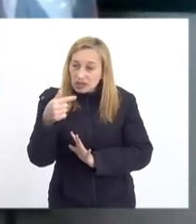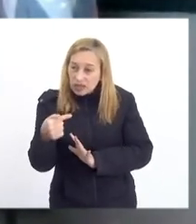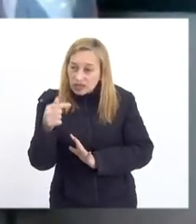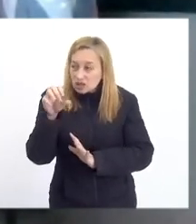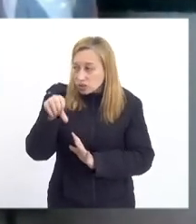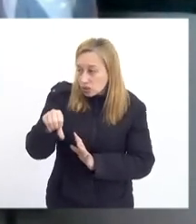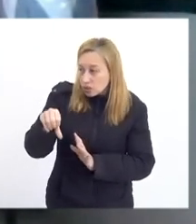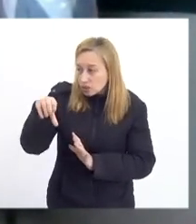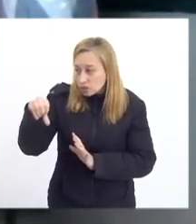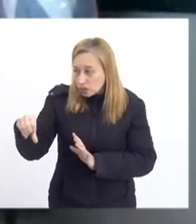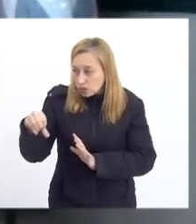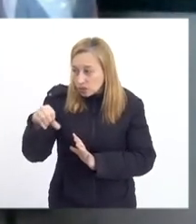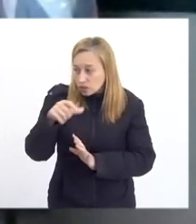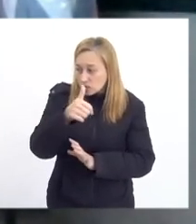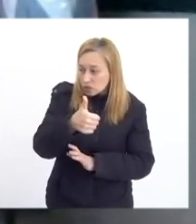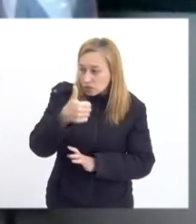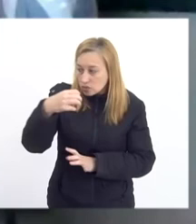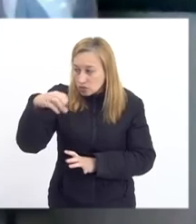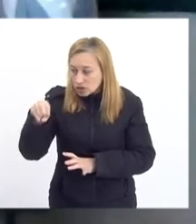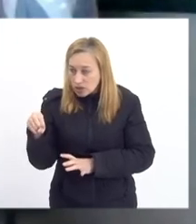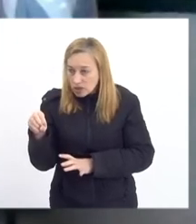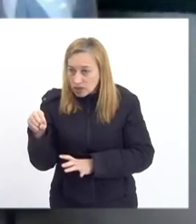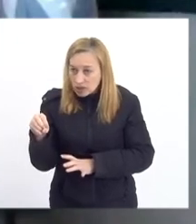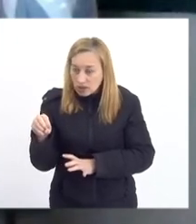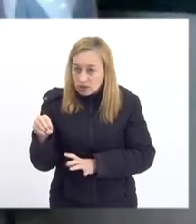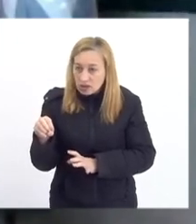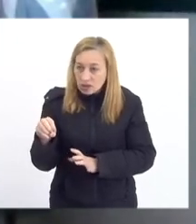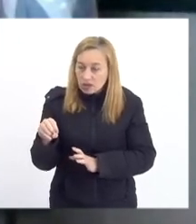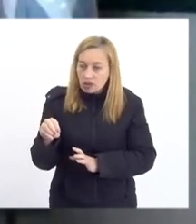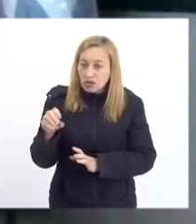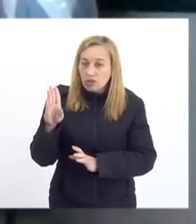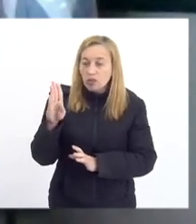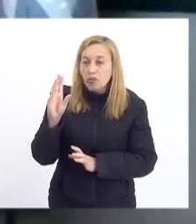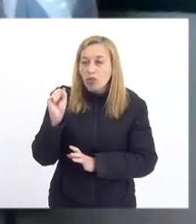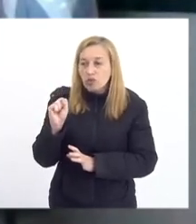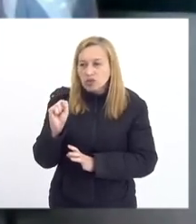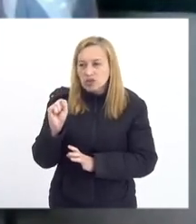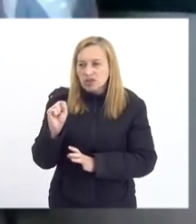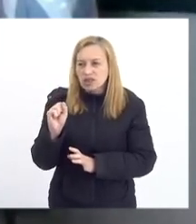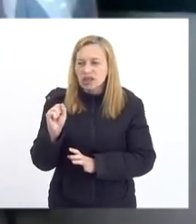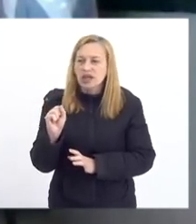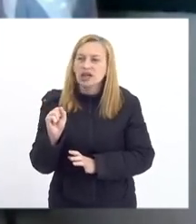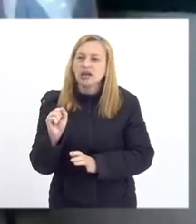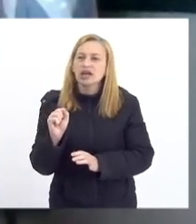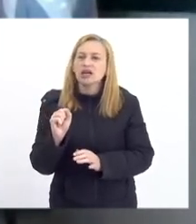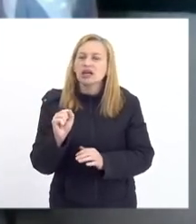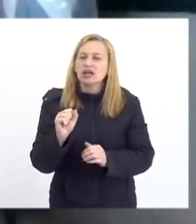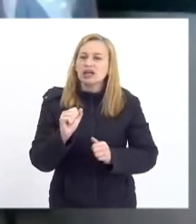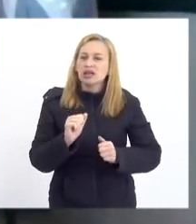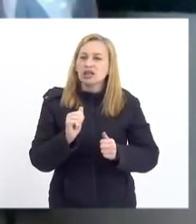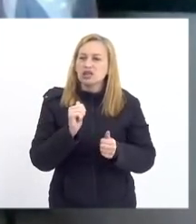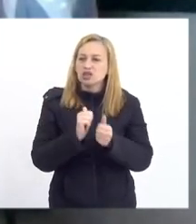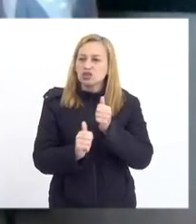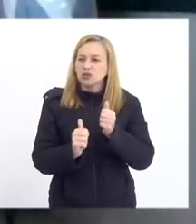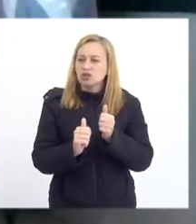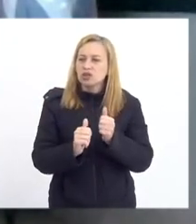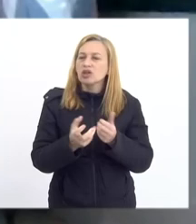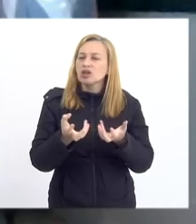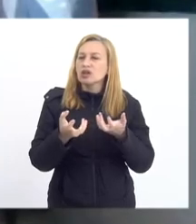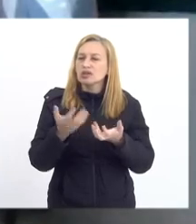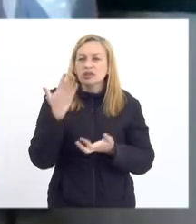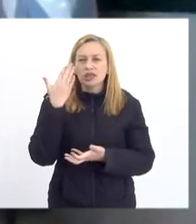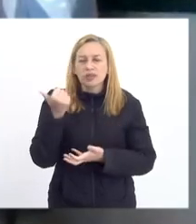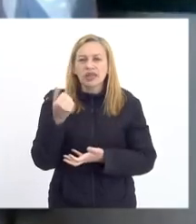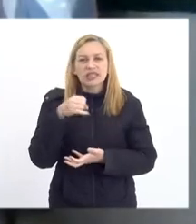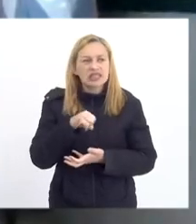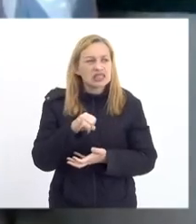5799 de agosto de 2010, que cria o programa Bolsa Atleta. Então, era saber